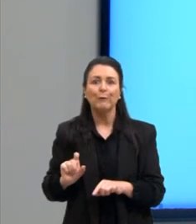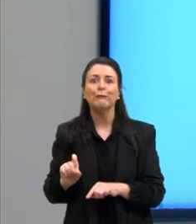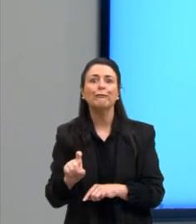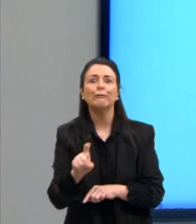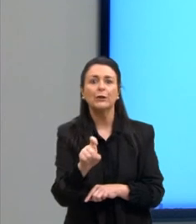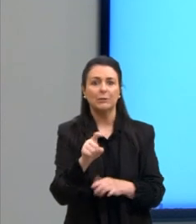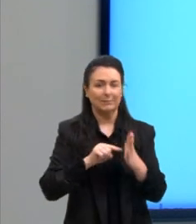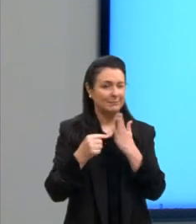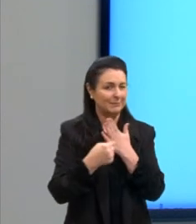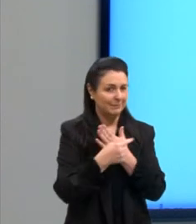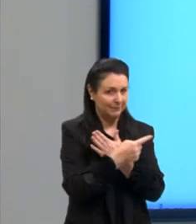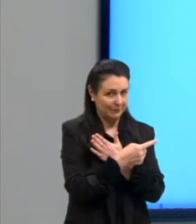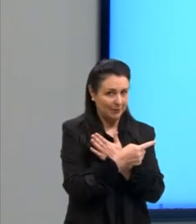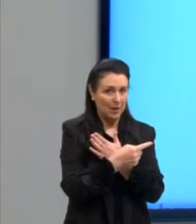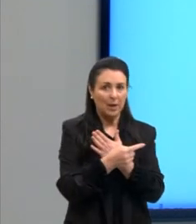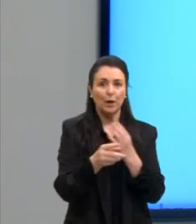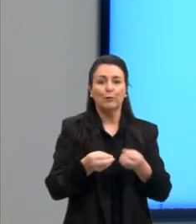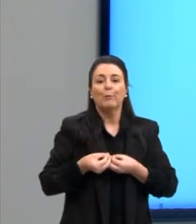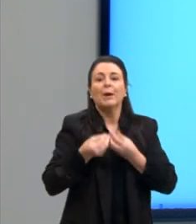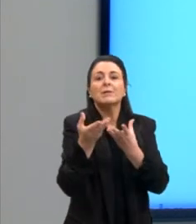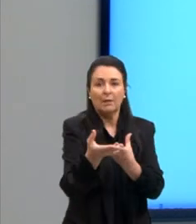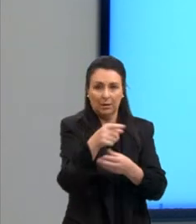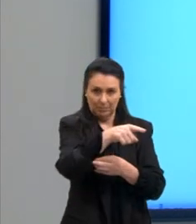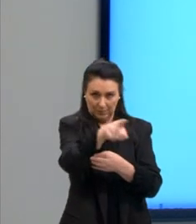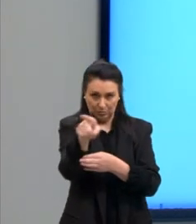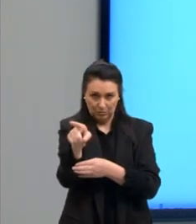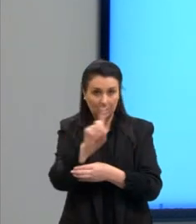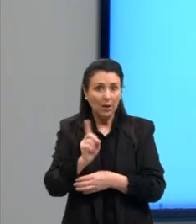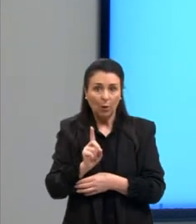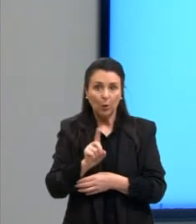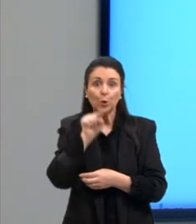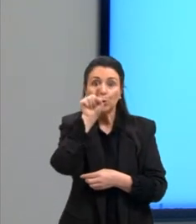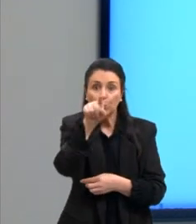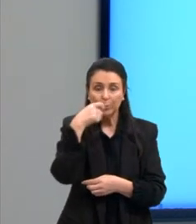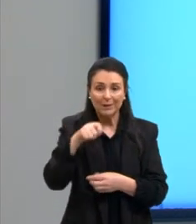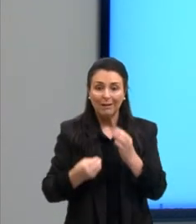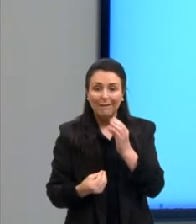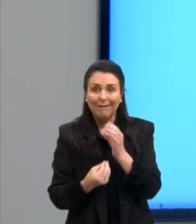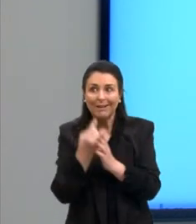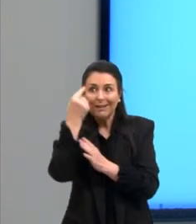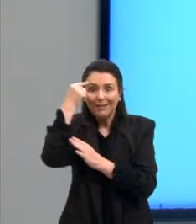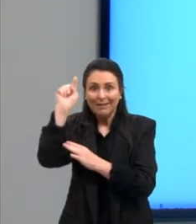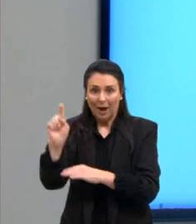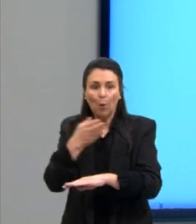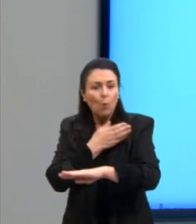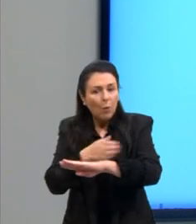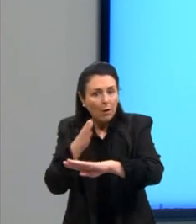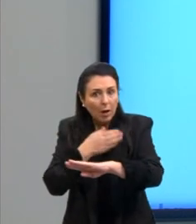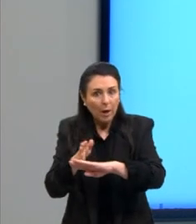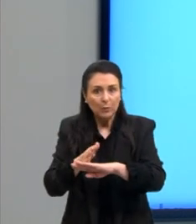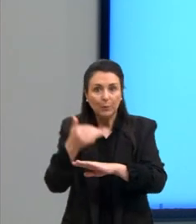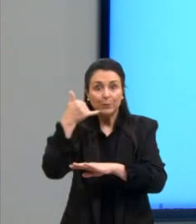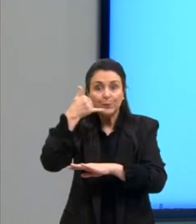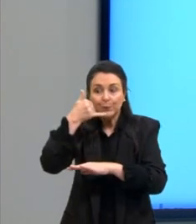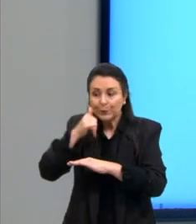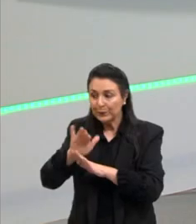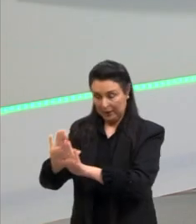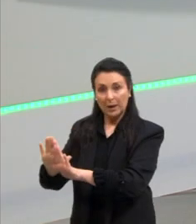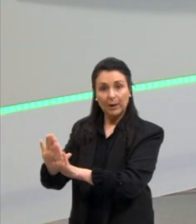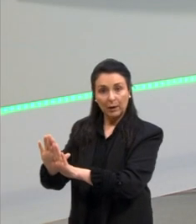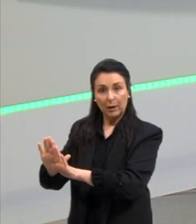eu posso passar para vocês estão hábito então crie o hábito de ler um pouquinho 20 minutinhos por dia que a gente larga o celular um pouquinho